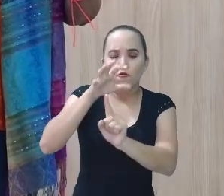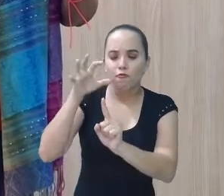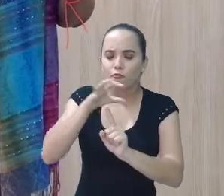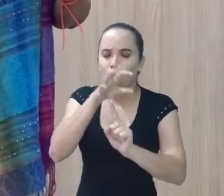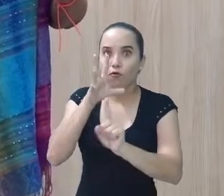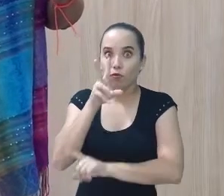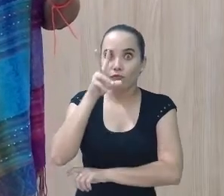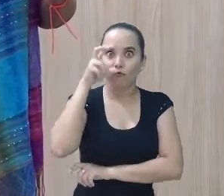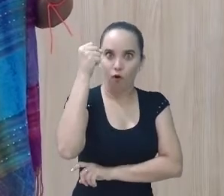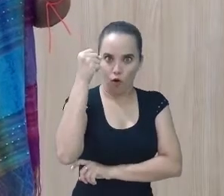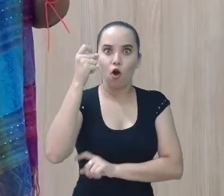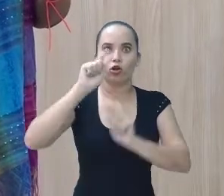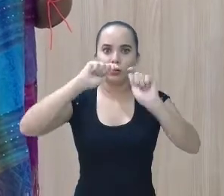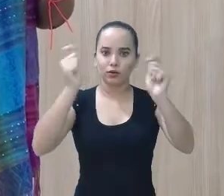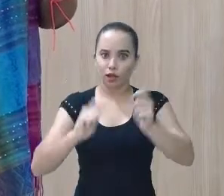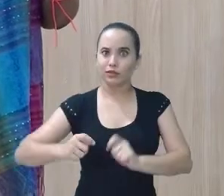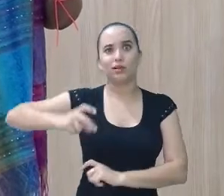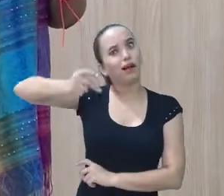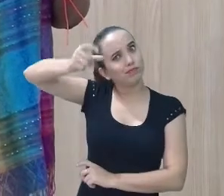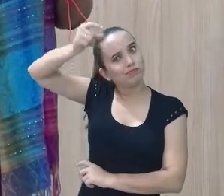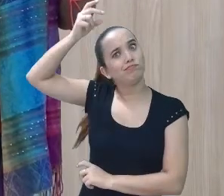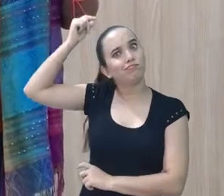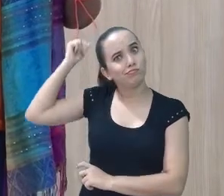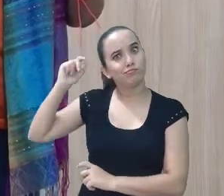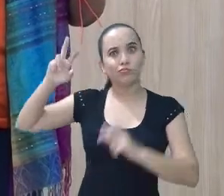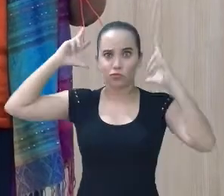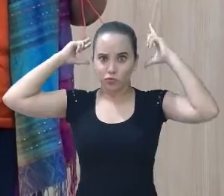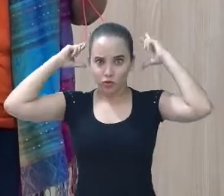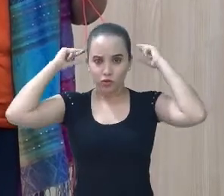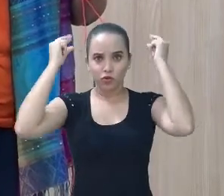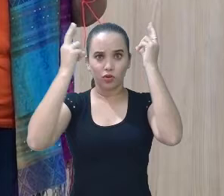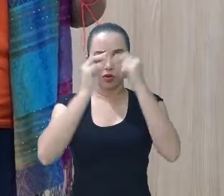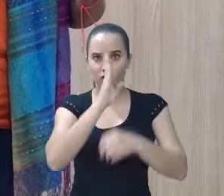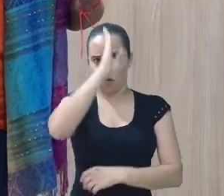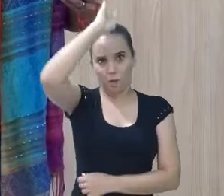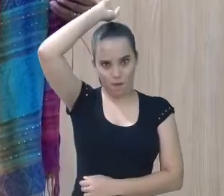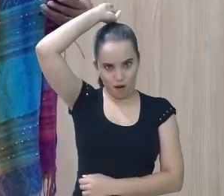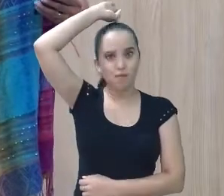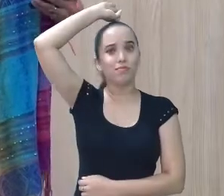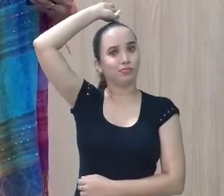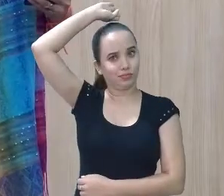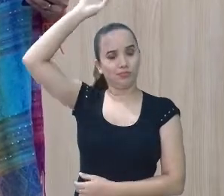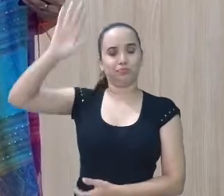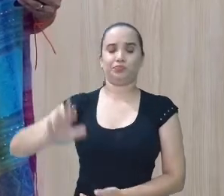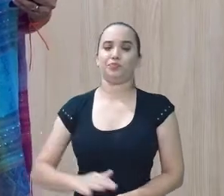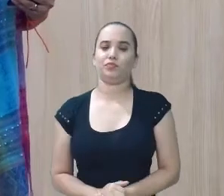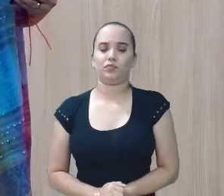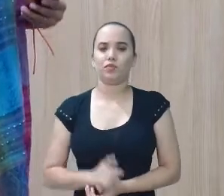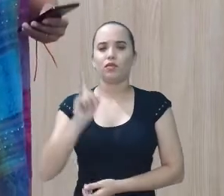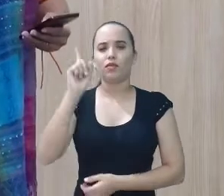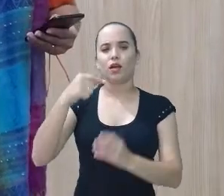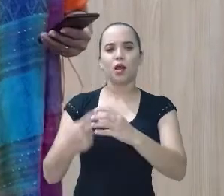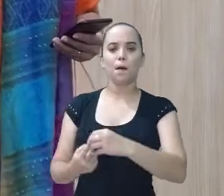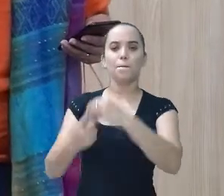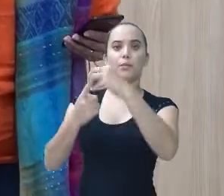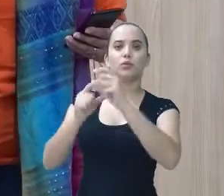influência as artes da antiguidade clássica greco-romana, priorizando veja o que eles